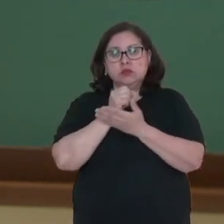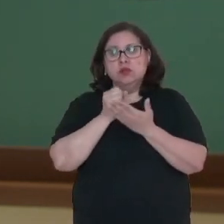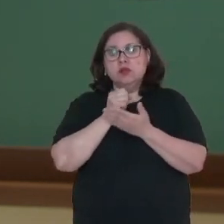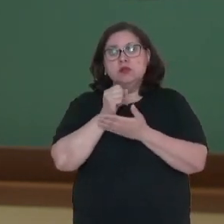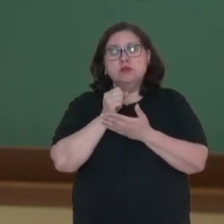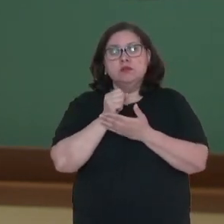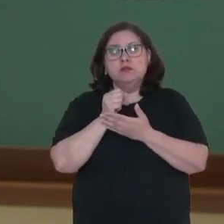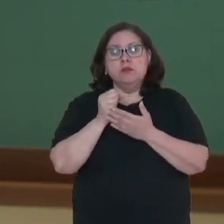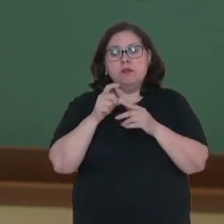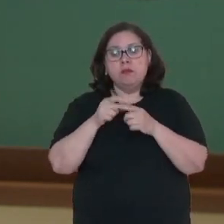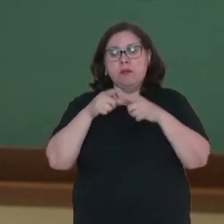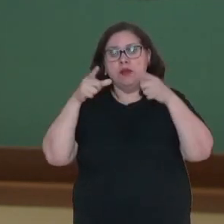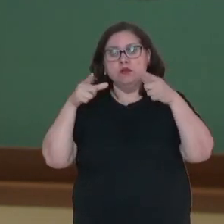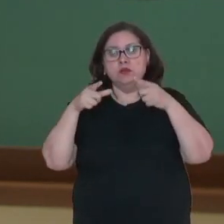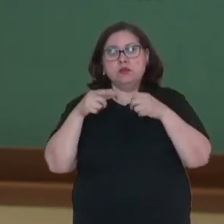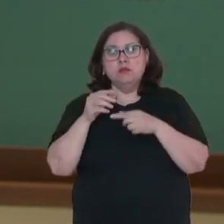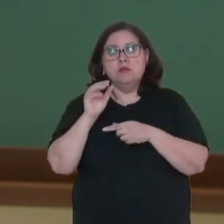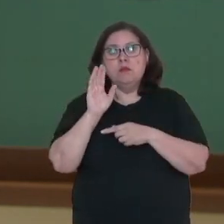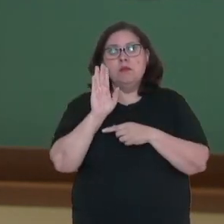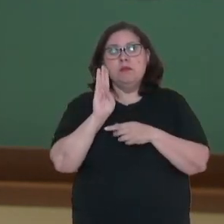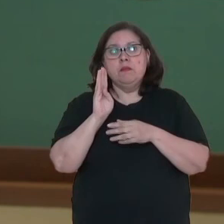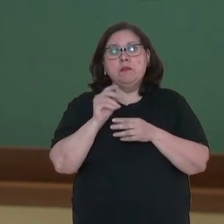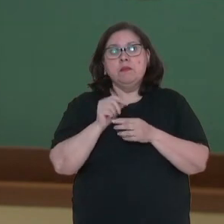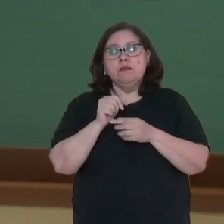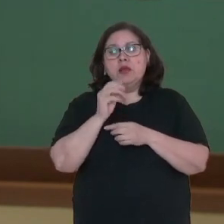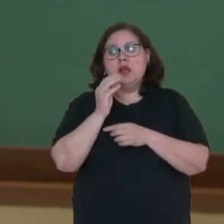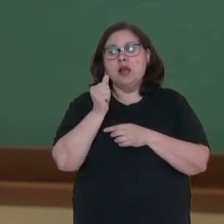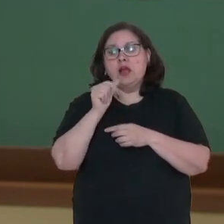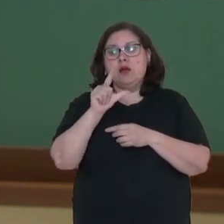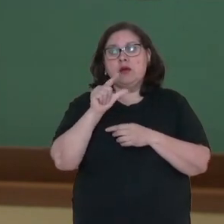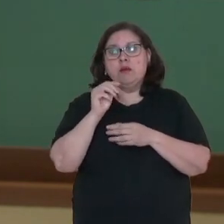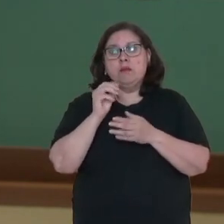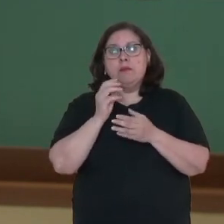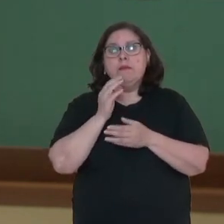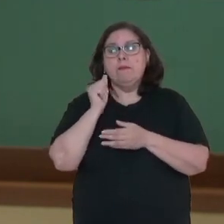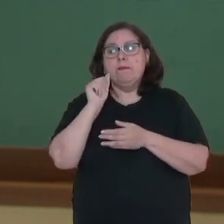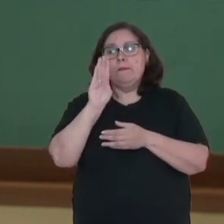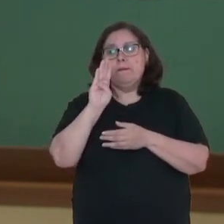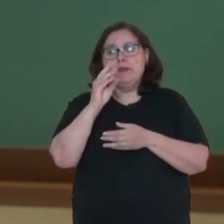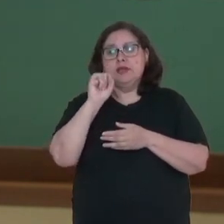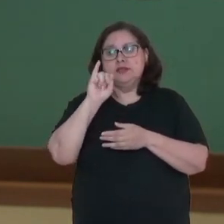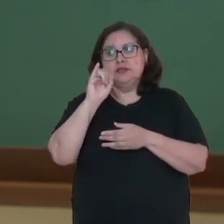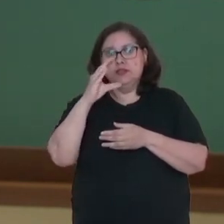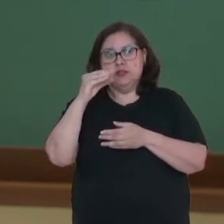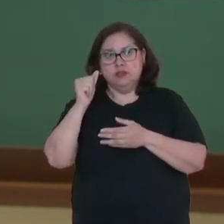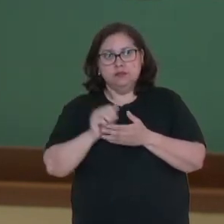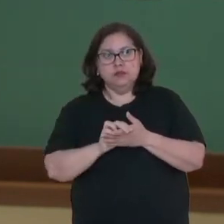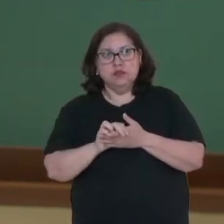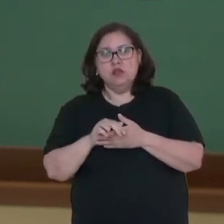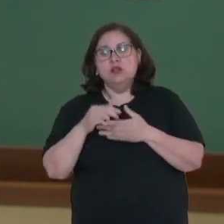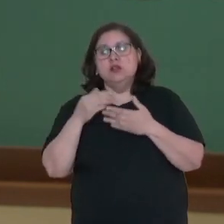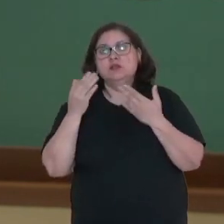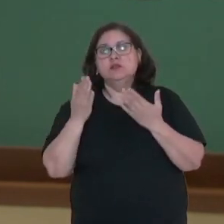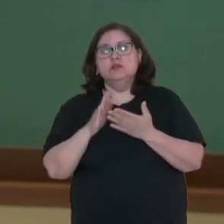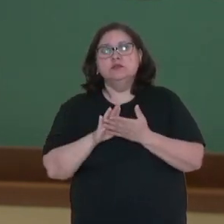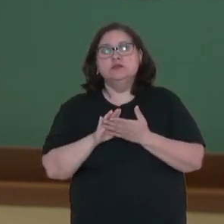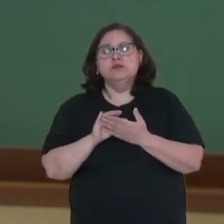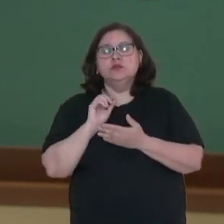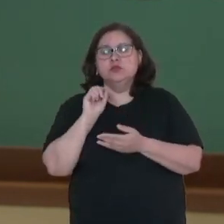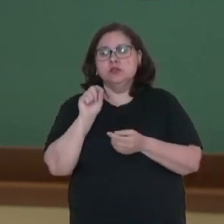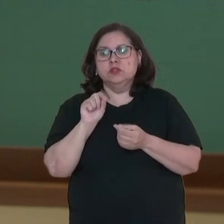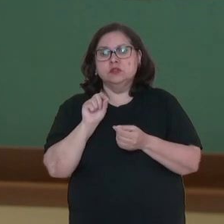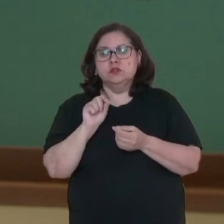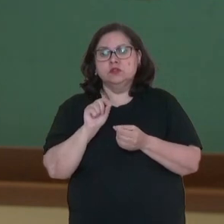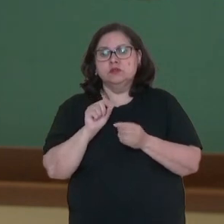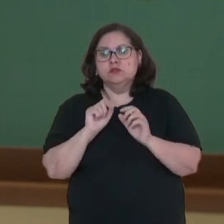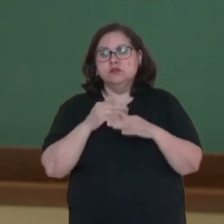é maior. Solução alcalina. Bastante alcalina, por sinal. Ah, professor, esse